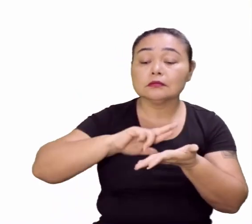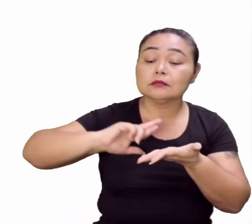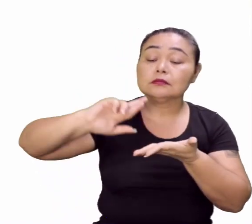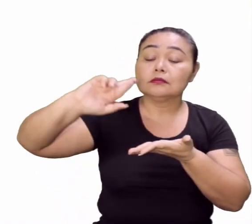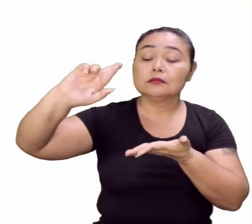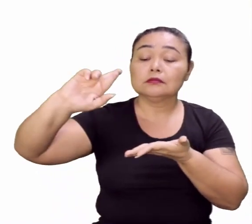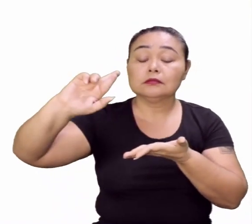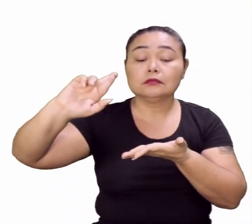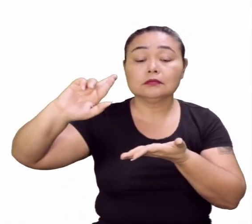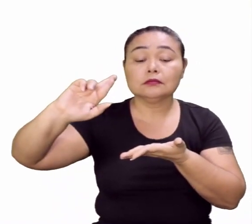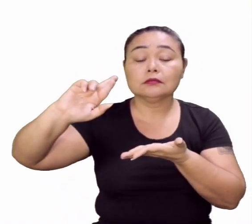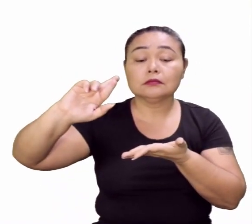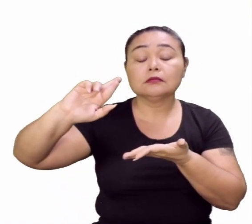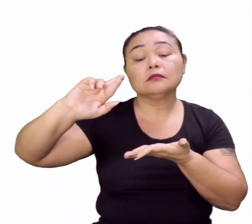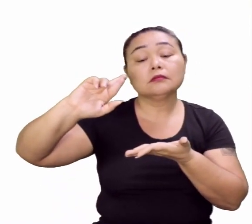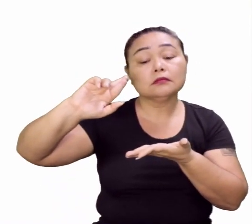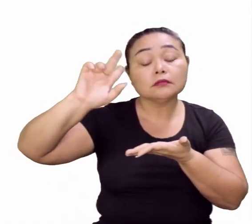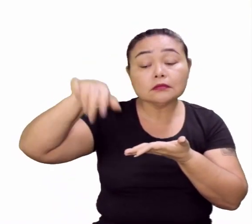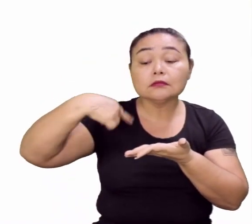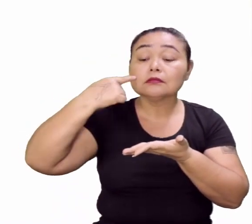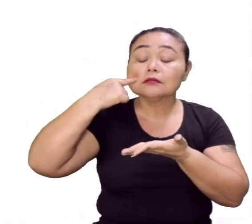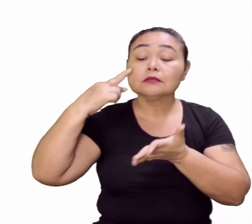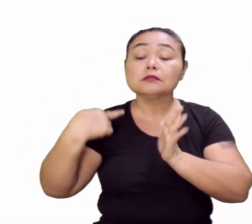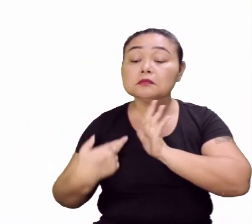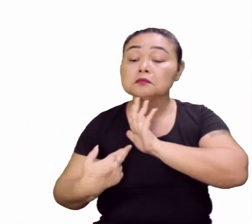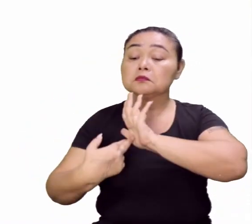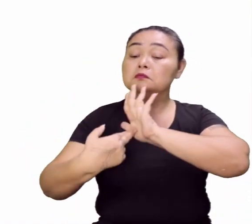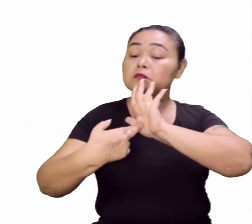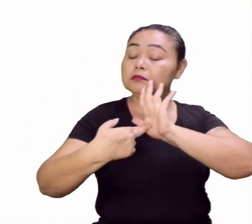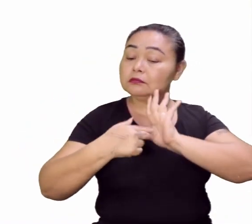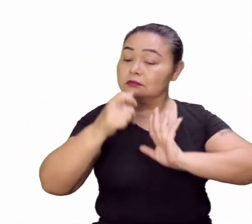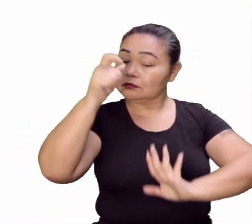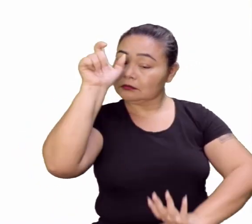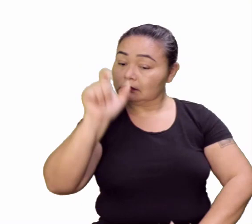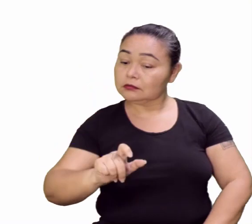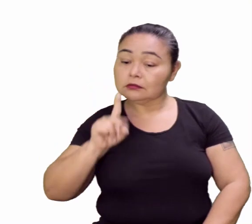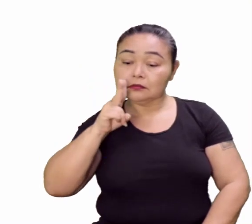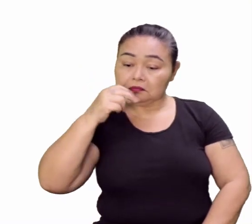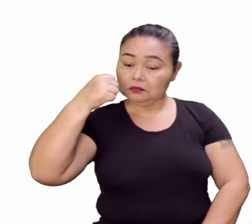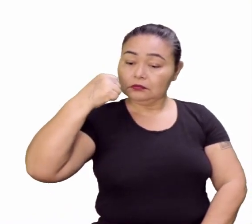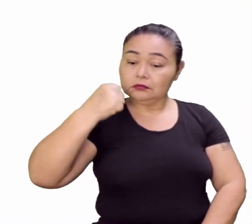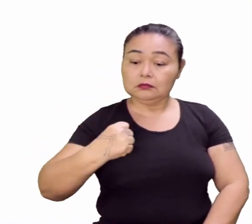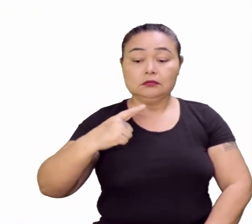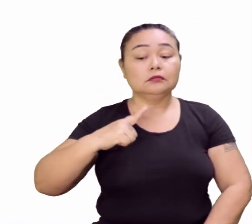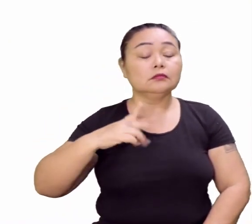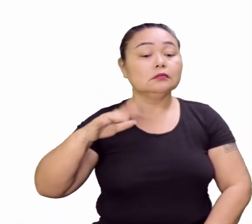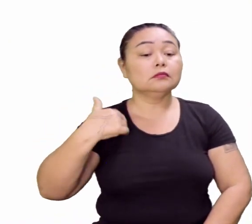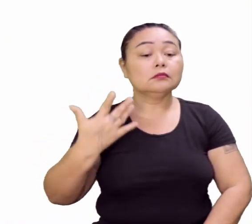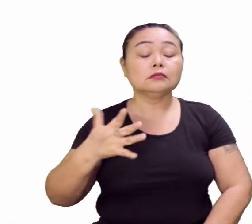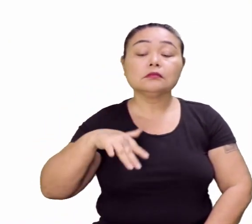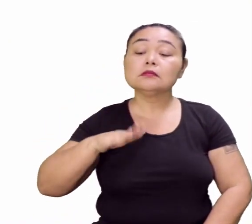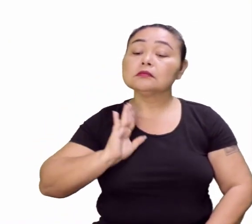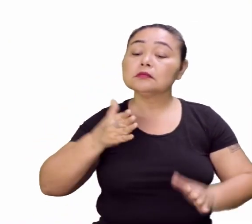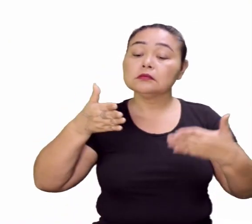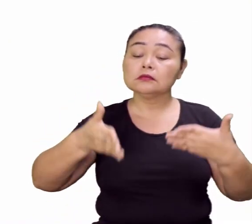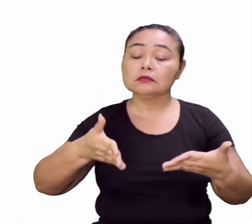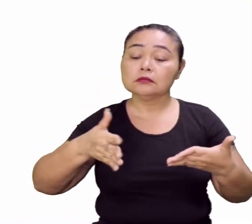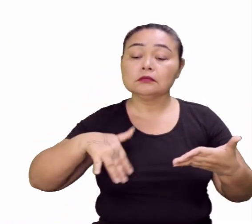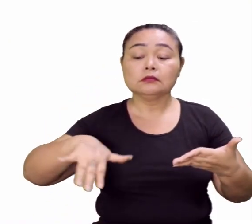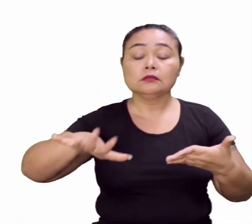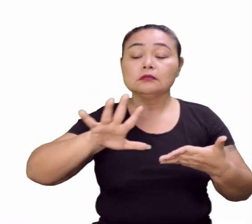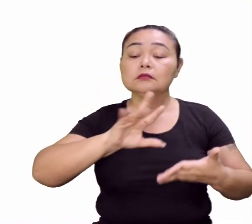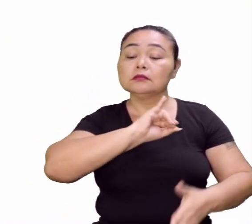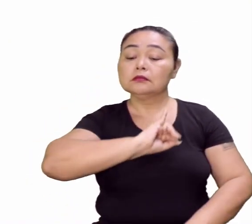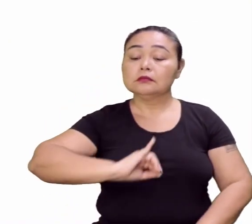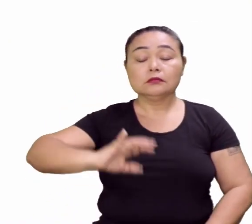Religião, o representante cultura ali do poder, a figura de poder, né? Exatamente. Daquele determinado